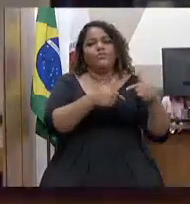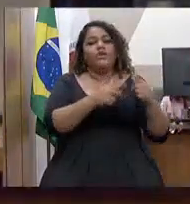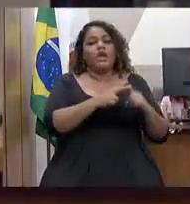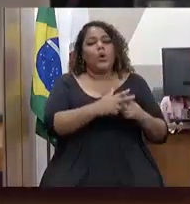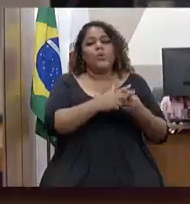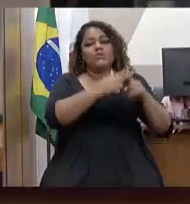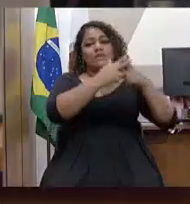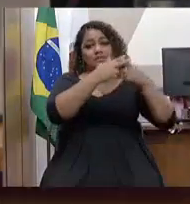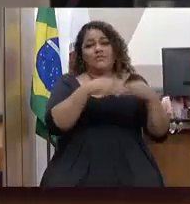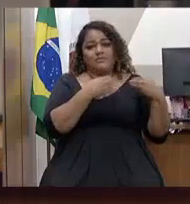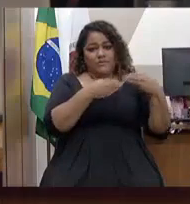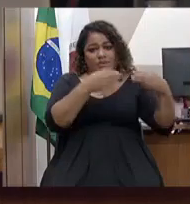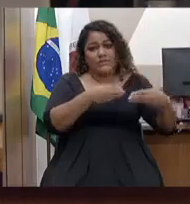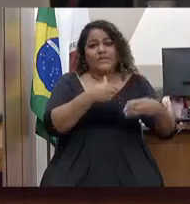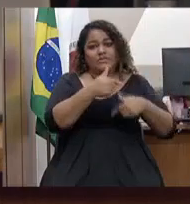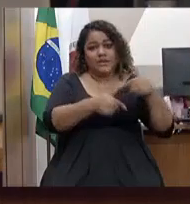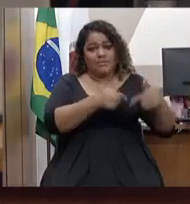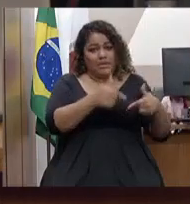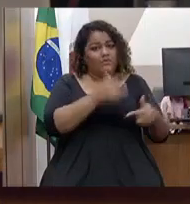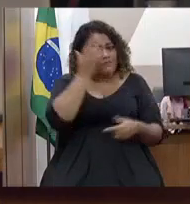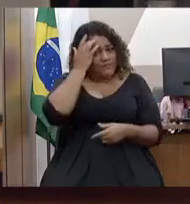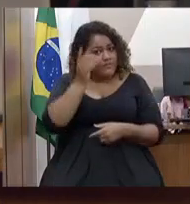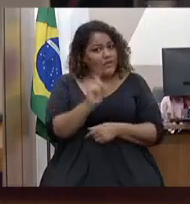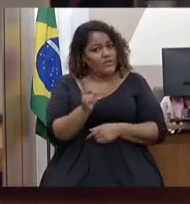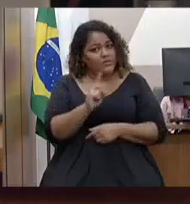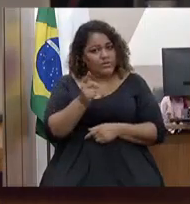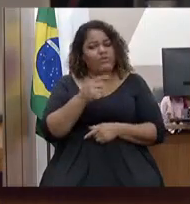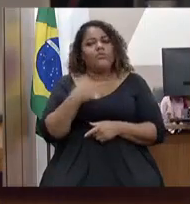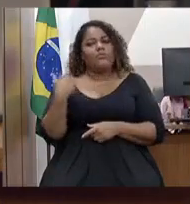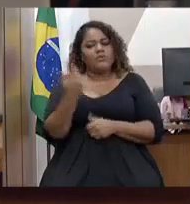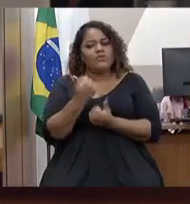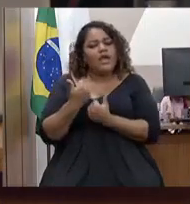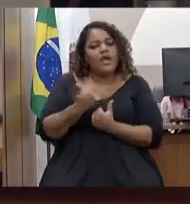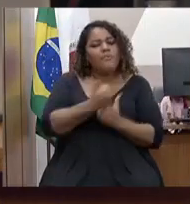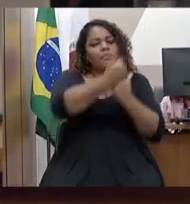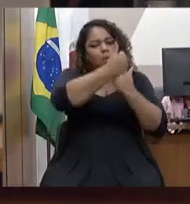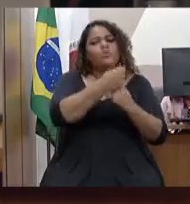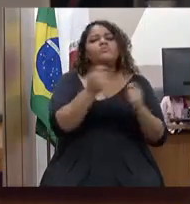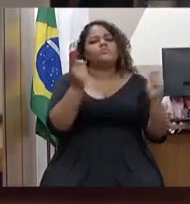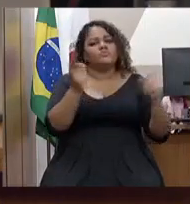apoio com o nosso empenho tudo será possível se Deus quiser